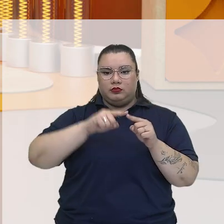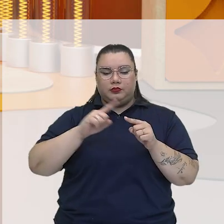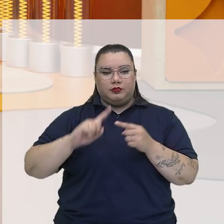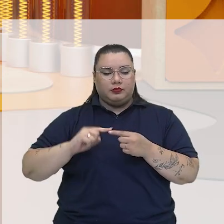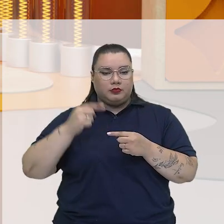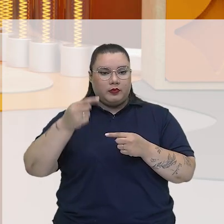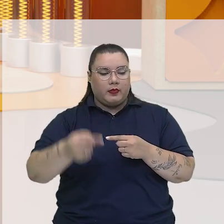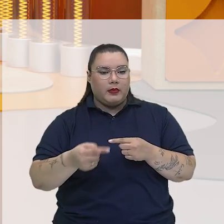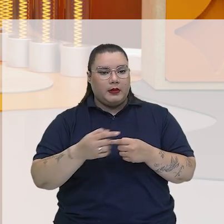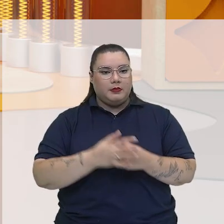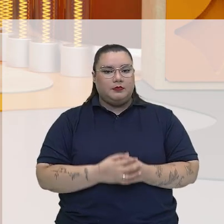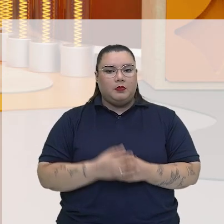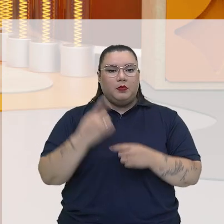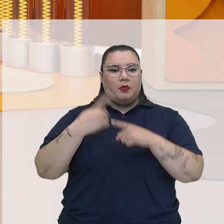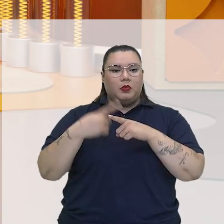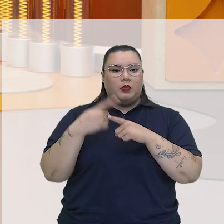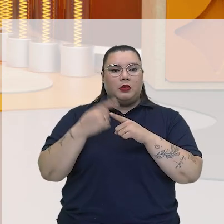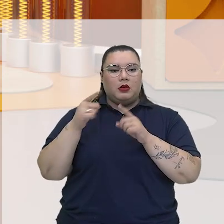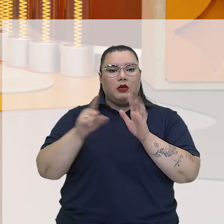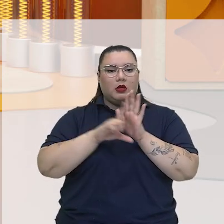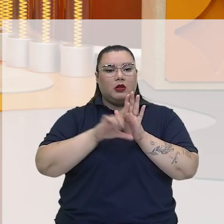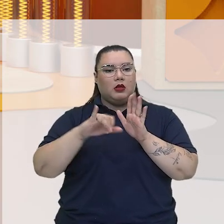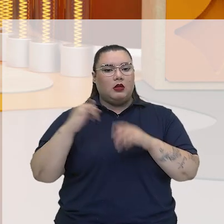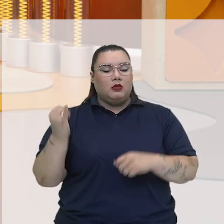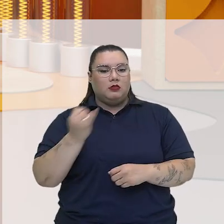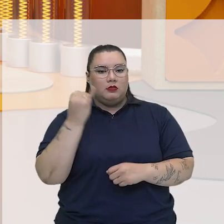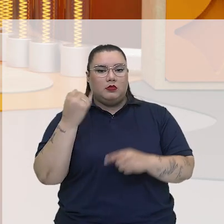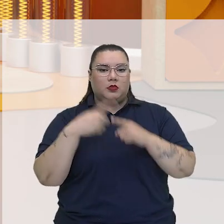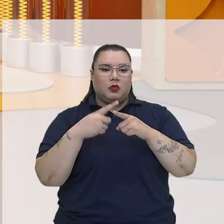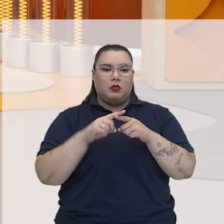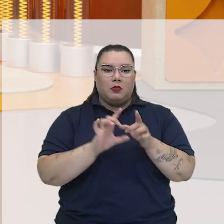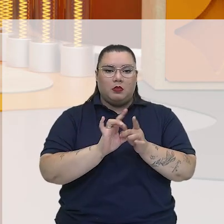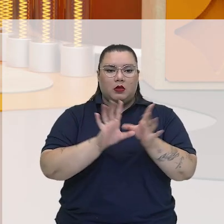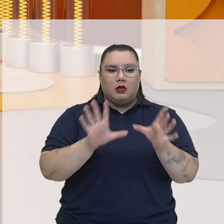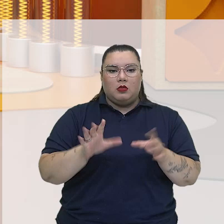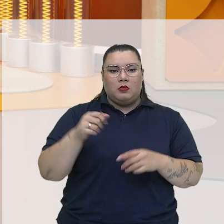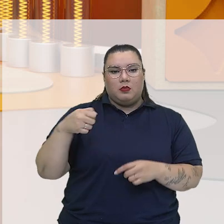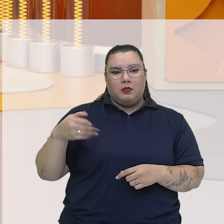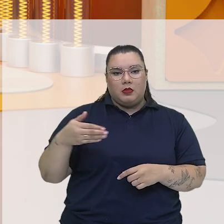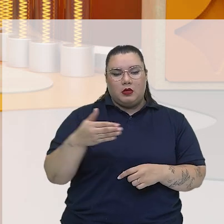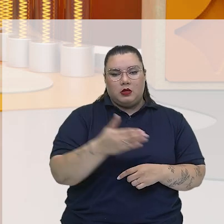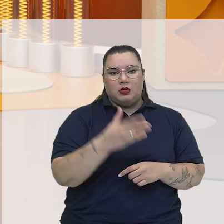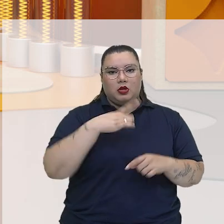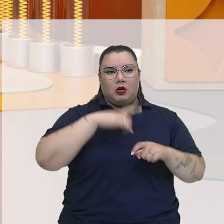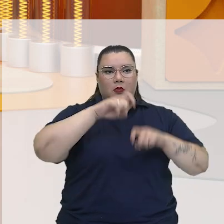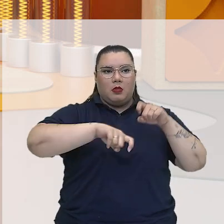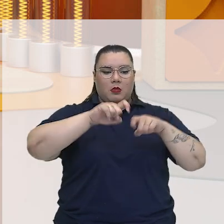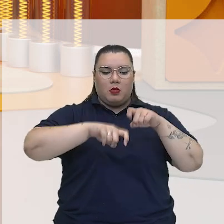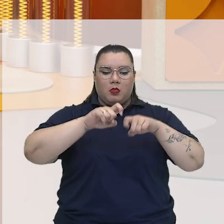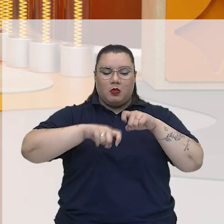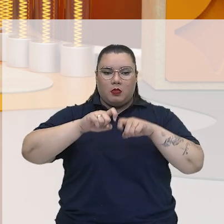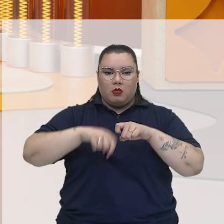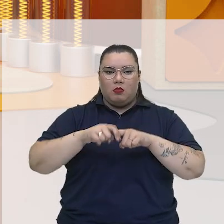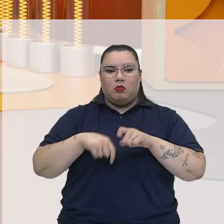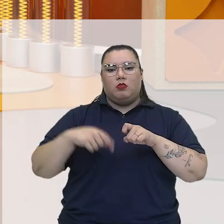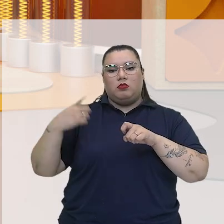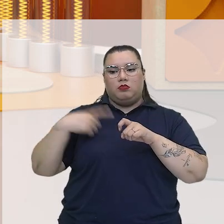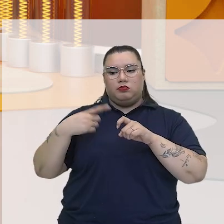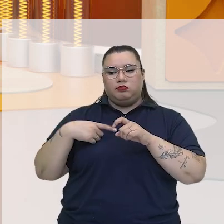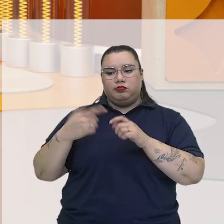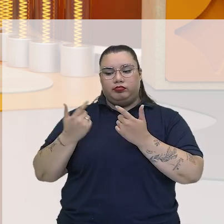Na sequência, a gente vê por que essa lei é tão importante. Porque ela permite, como eu já falei, que haja essa reprodução e